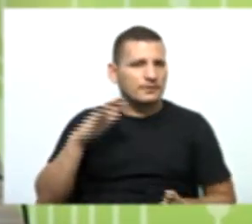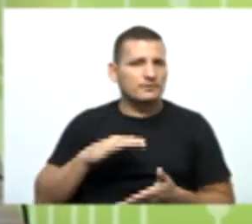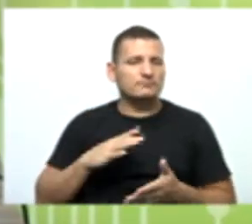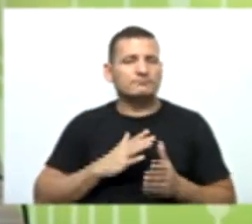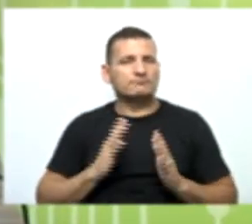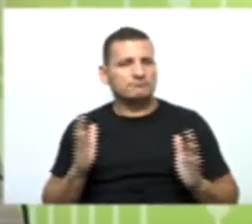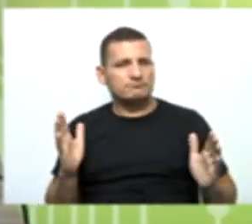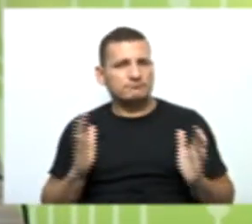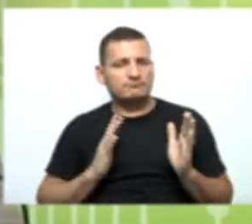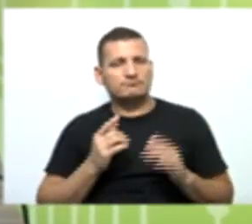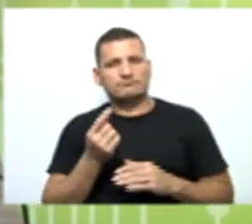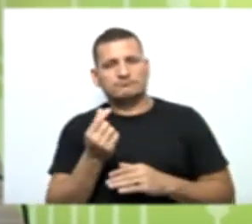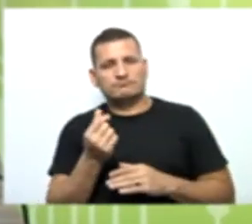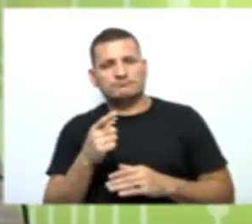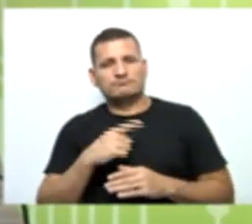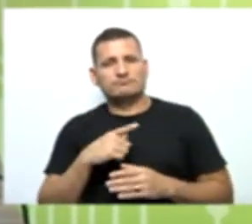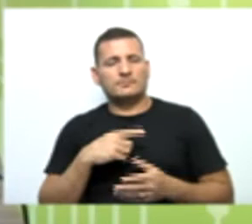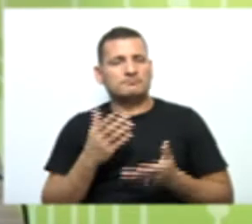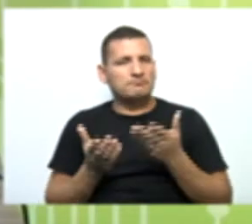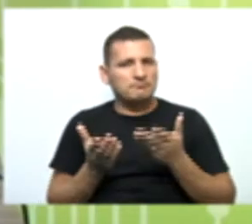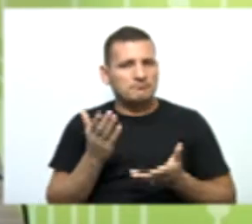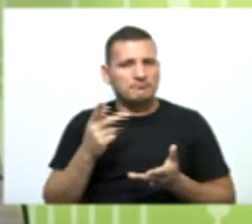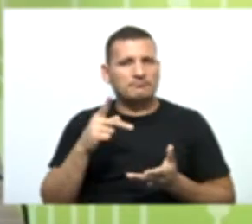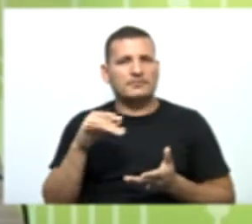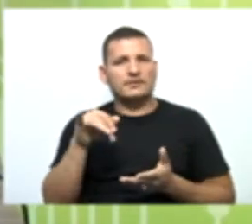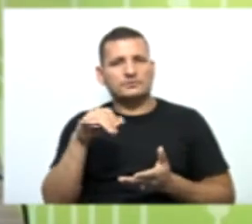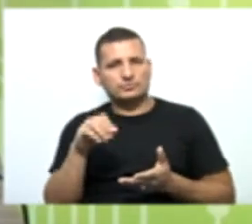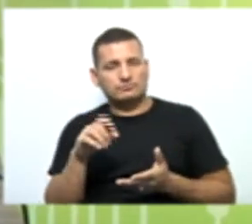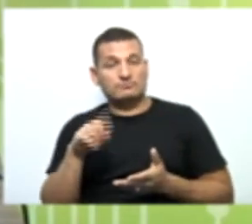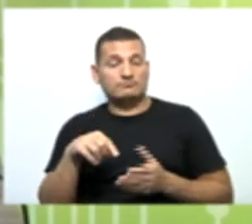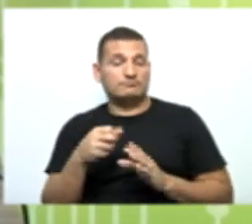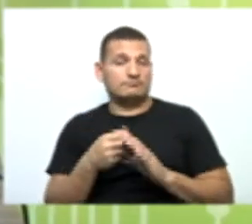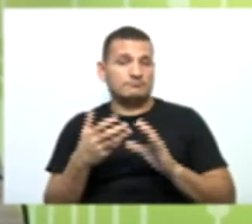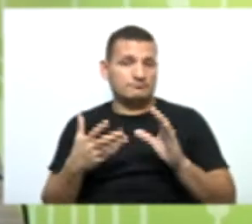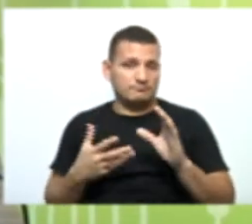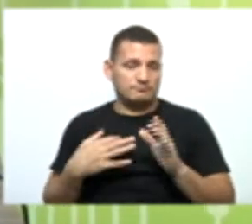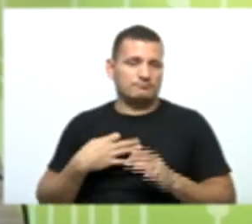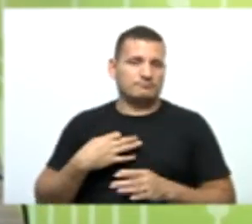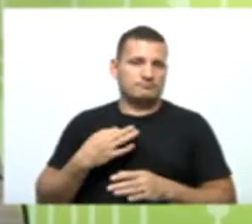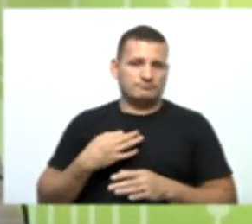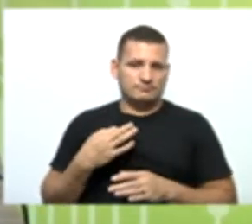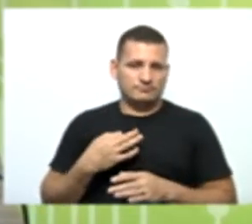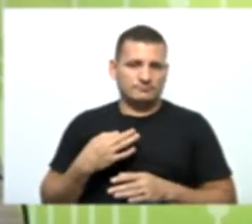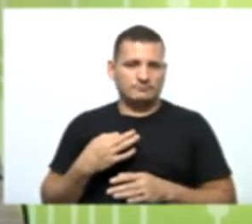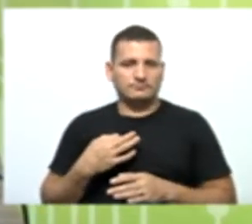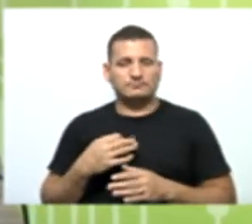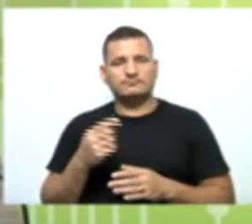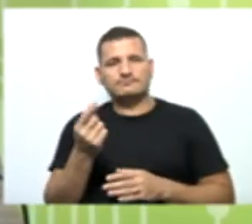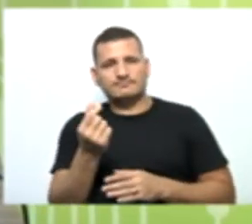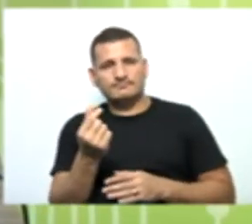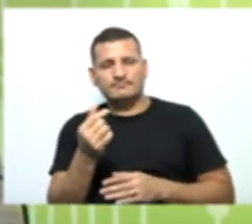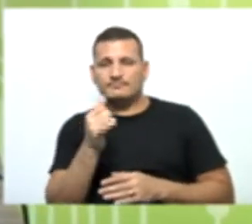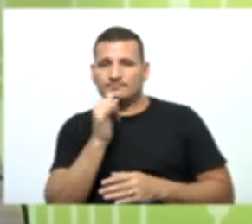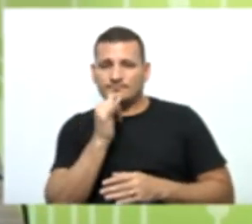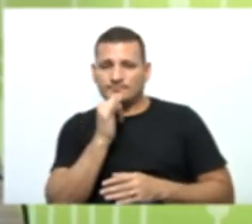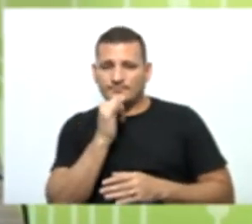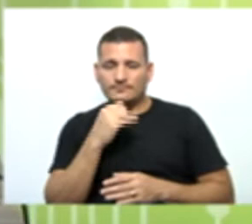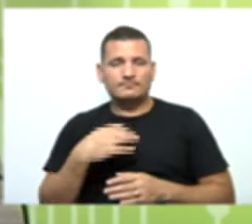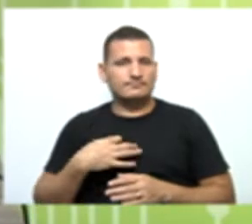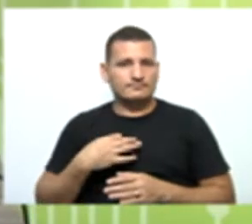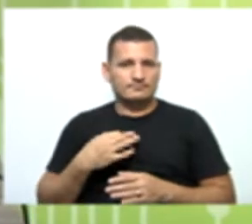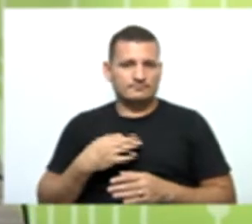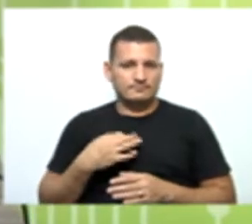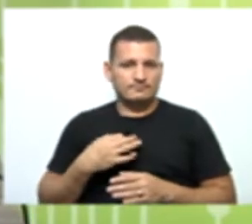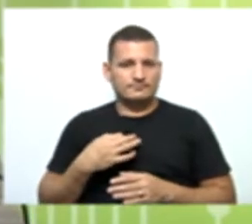um preço, possui um peso, certo? São características de uma camisa. O preço, por exemplo, o preço de uma